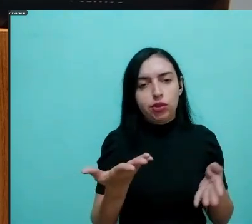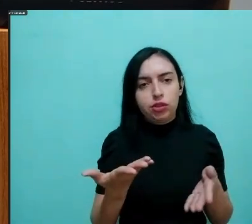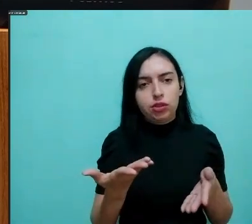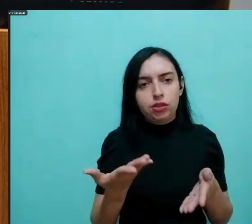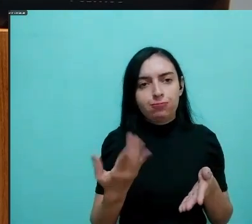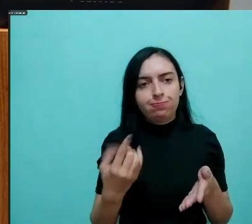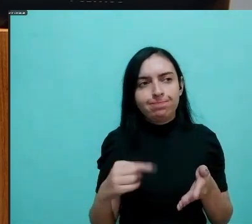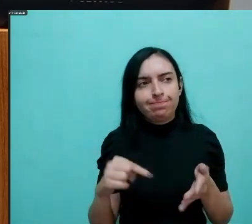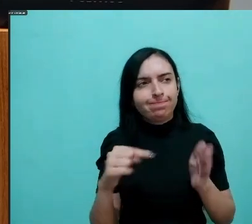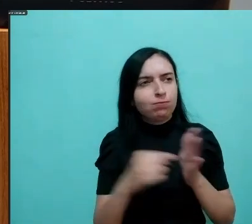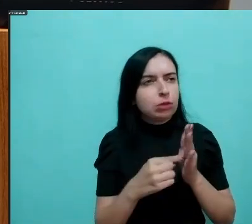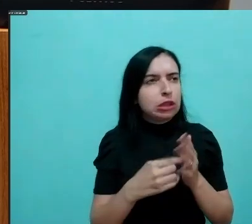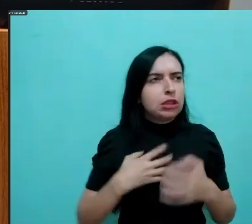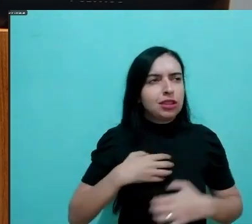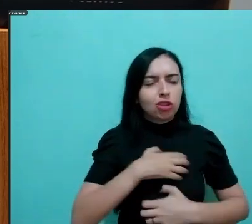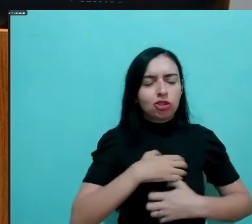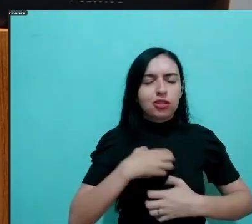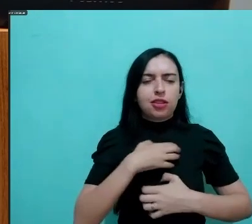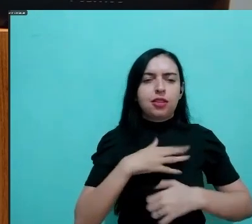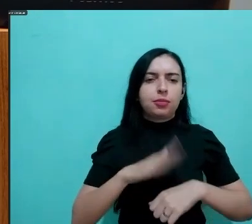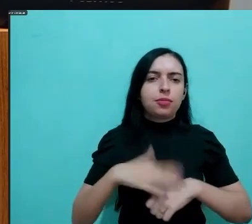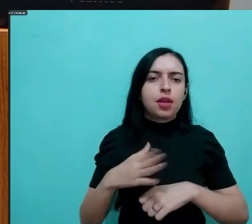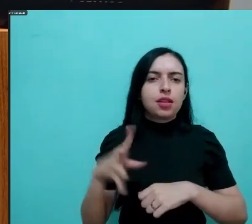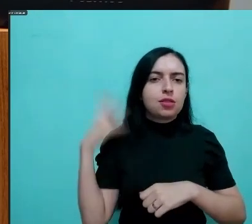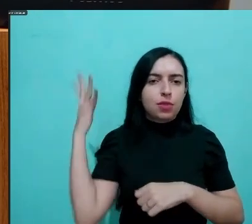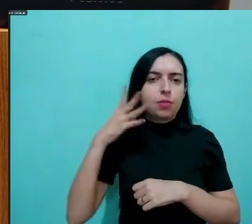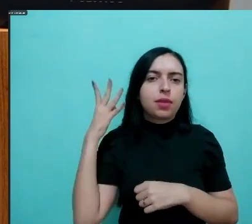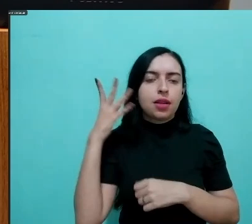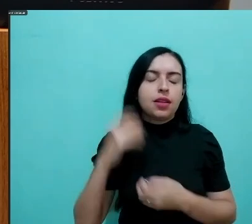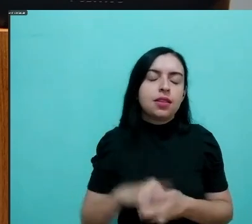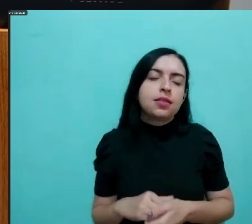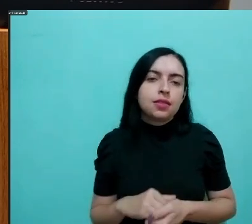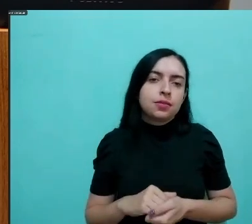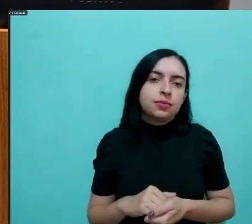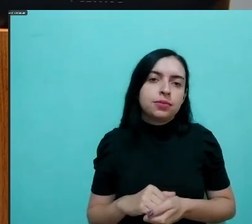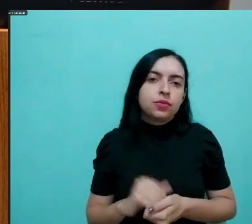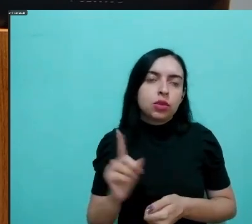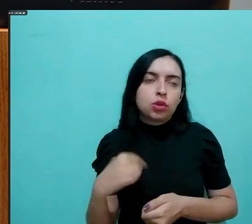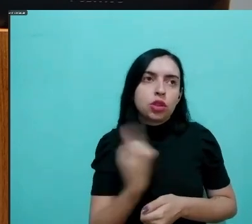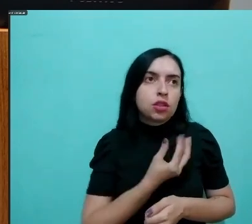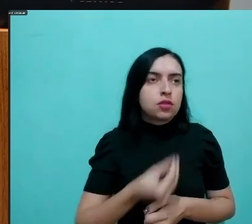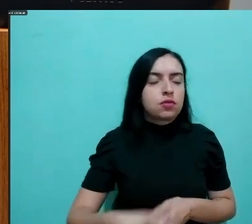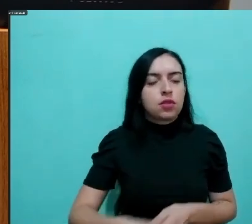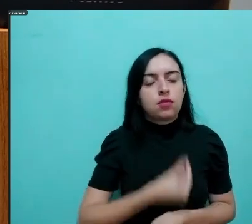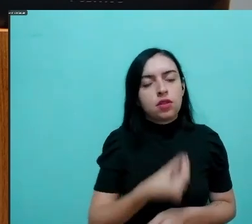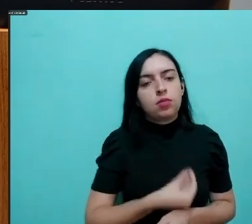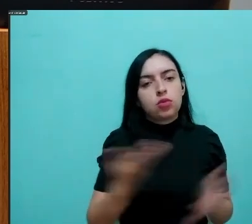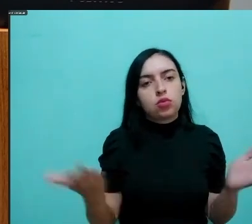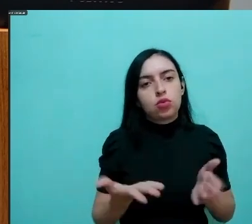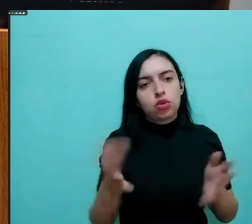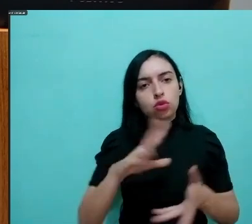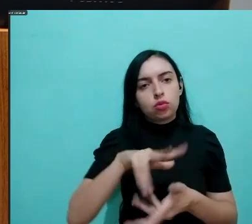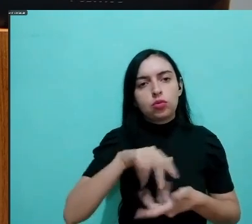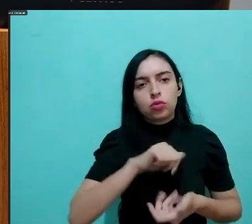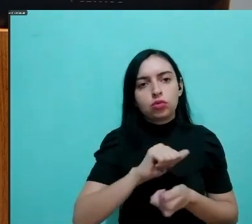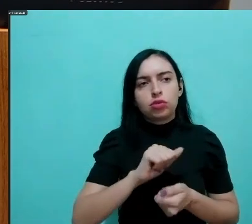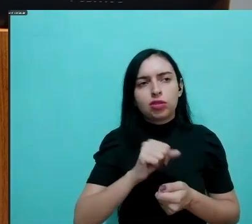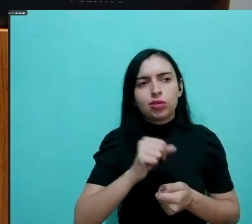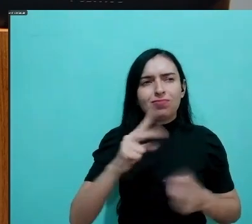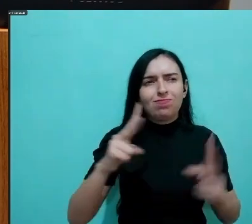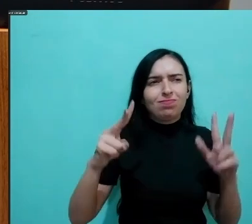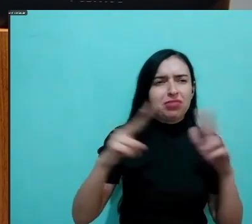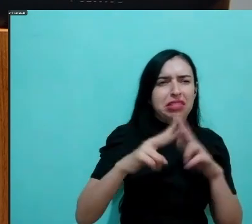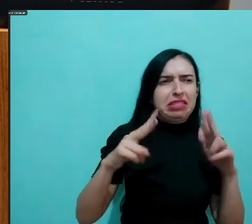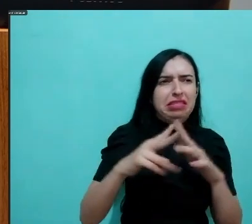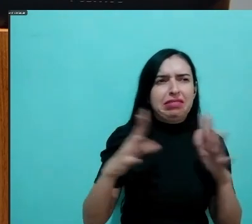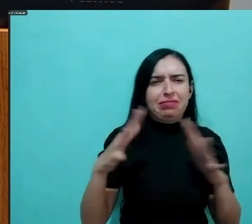toquei mais pela exposição. Nós vivemos hoje num mundo tão conturbado, tão estranho,